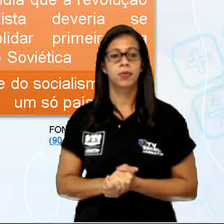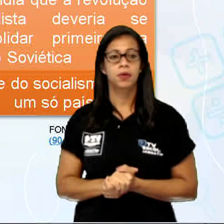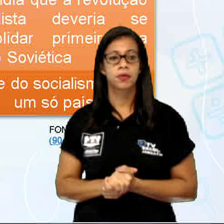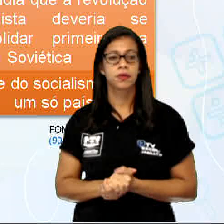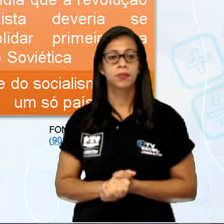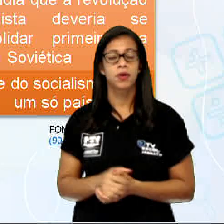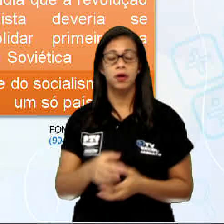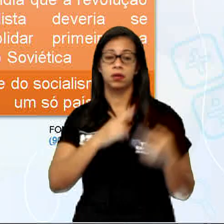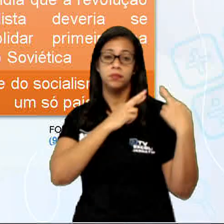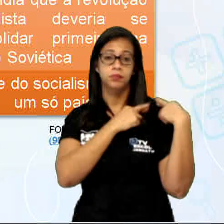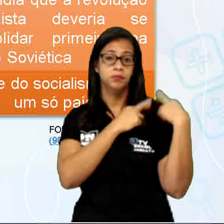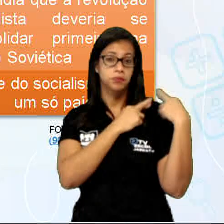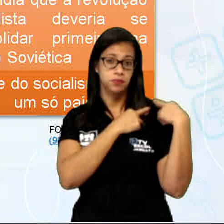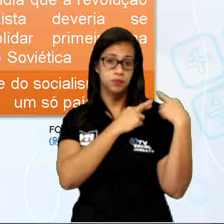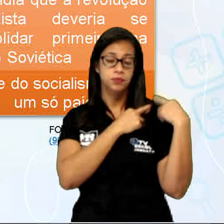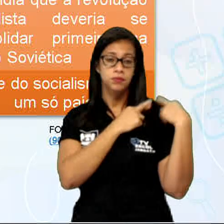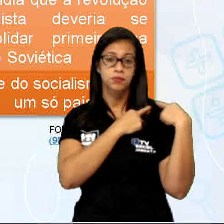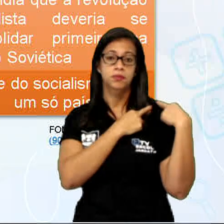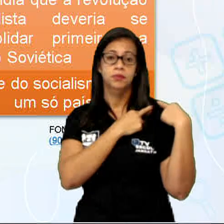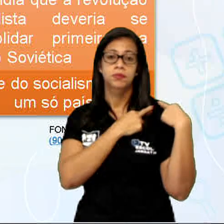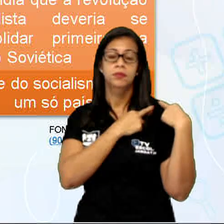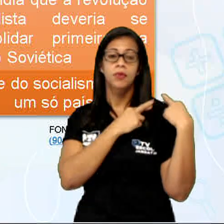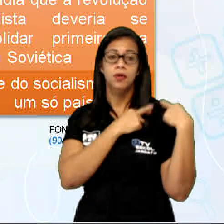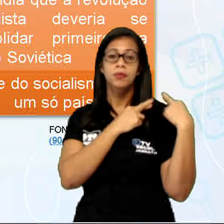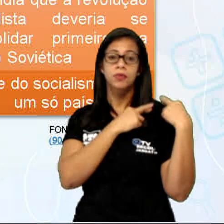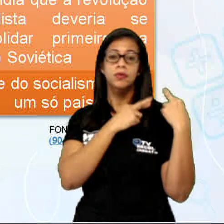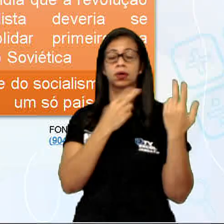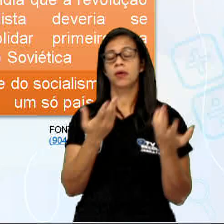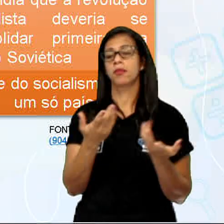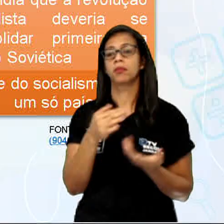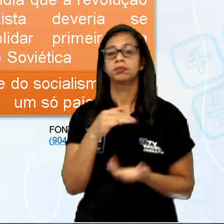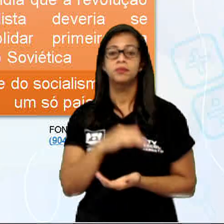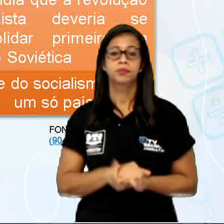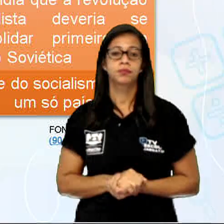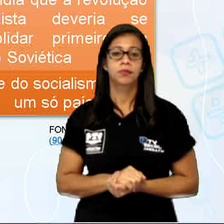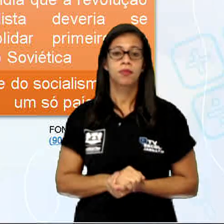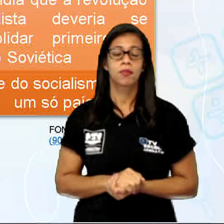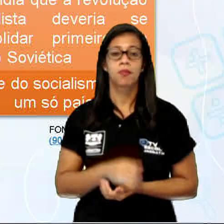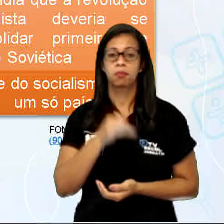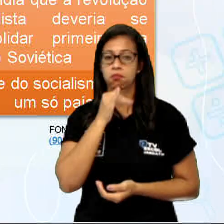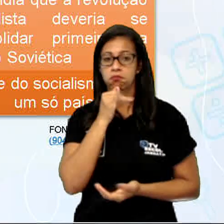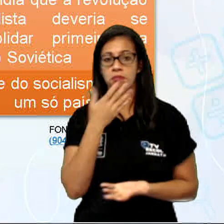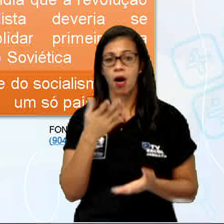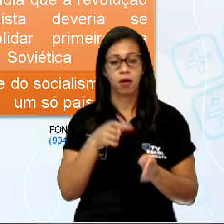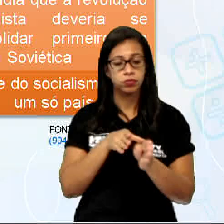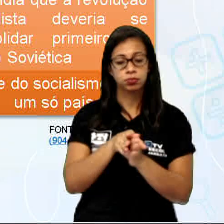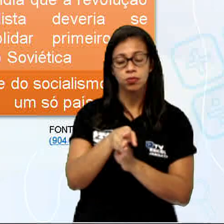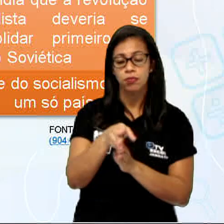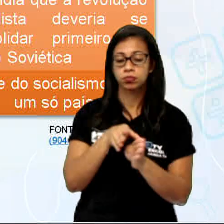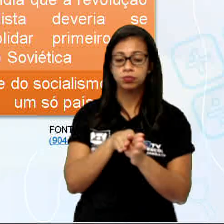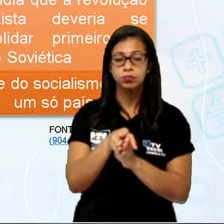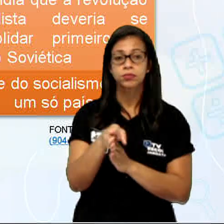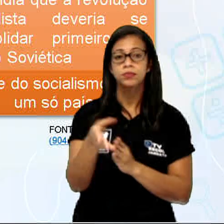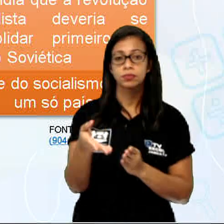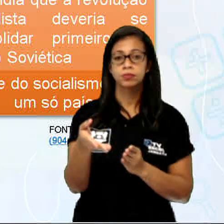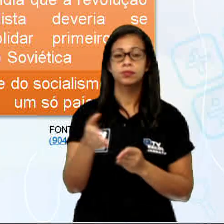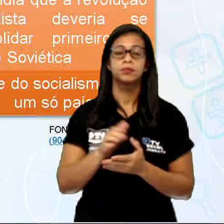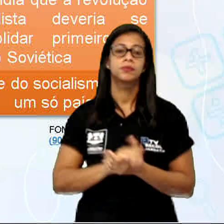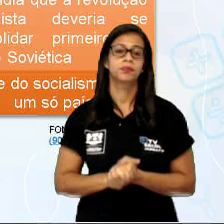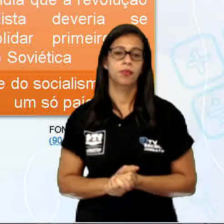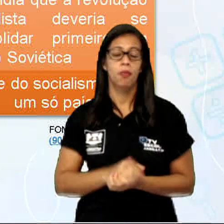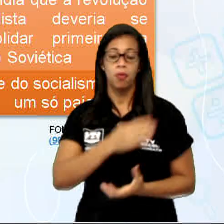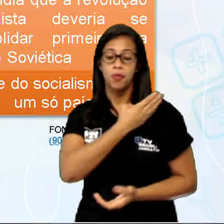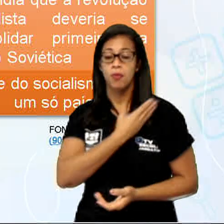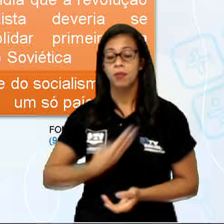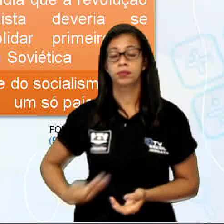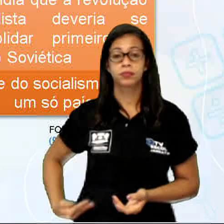responsável pela eleição de um comitê executivo, o presídio, uma espécie de conselheiros, né? Por assim dizer, dirigido por um presidente